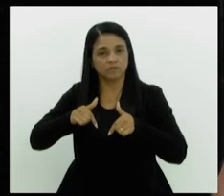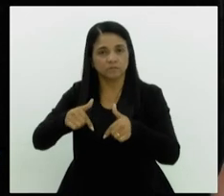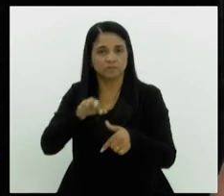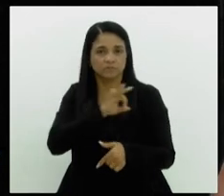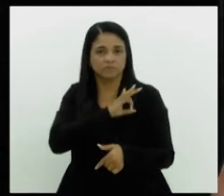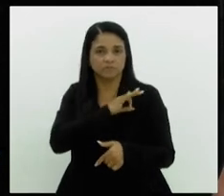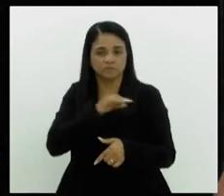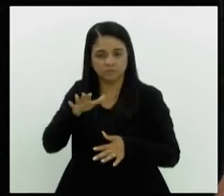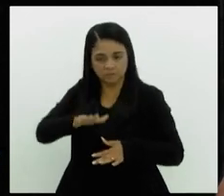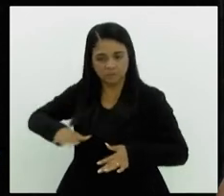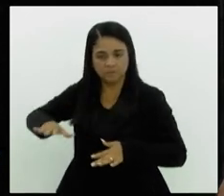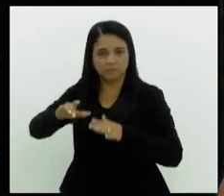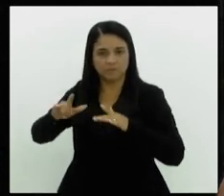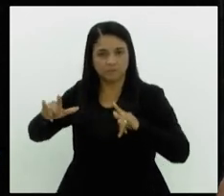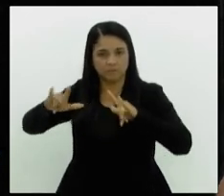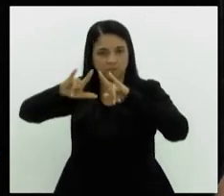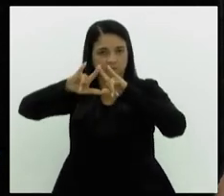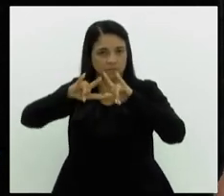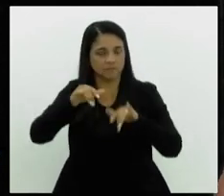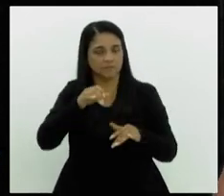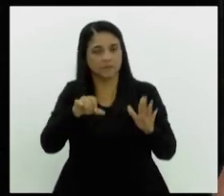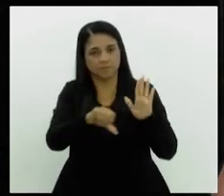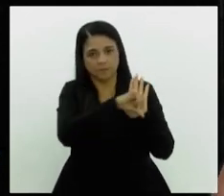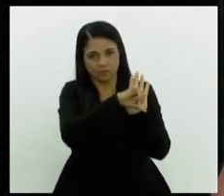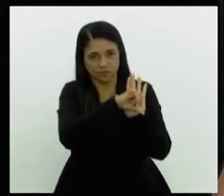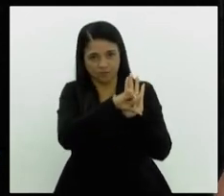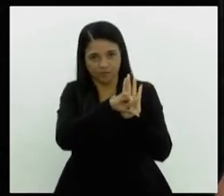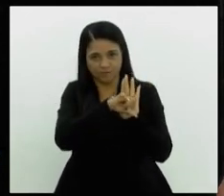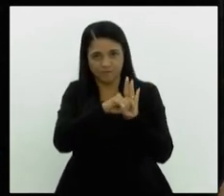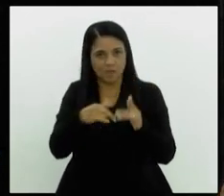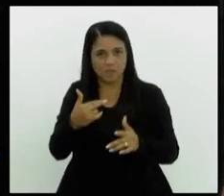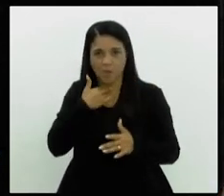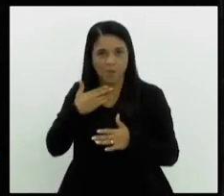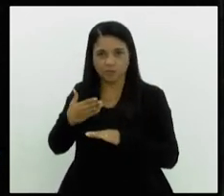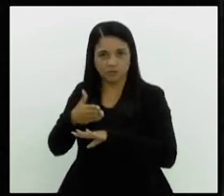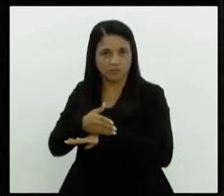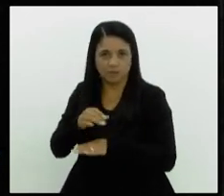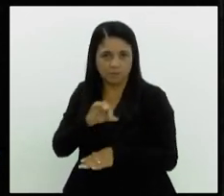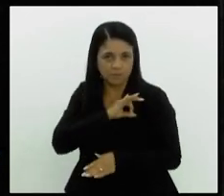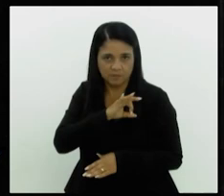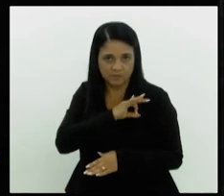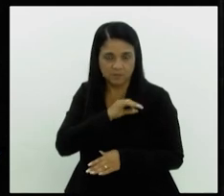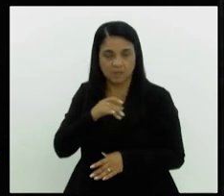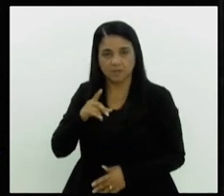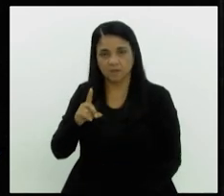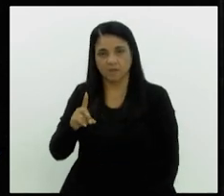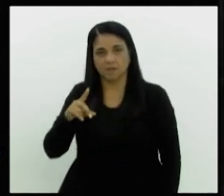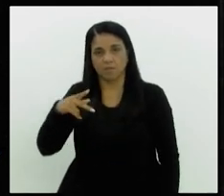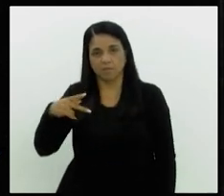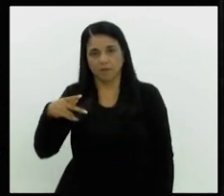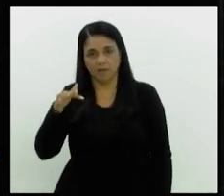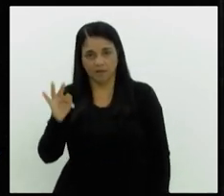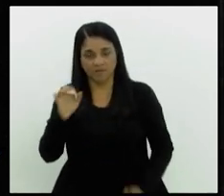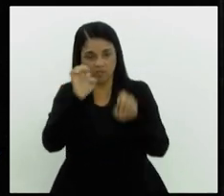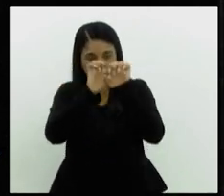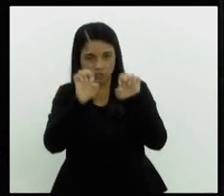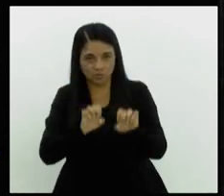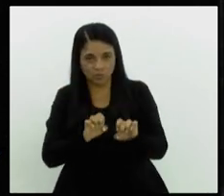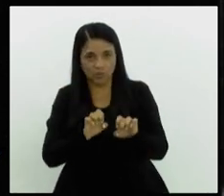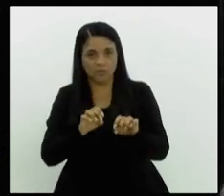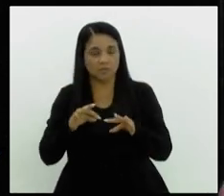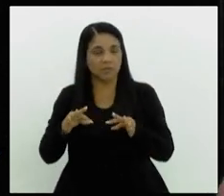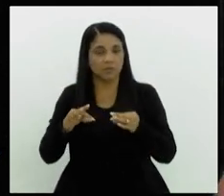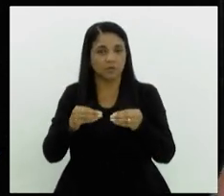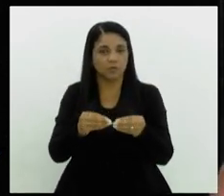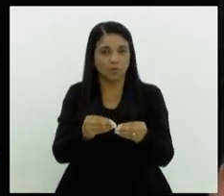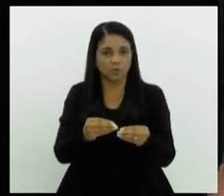por traficantes e milicianos. Então, basicamente, a DPF, ela está estruturada em